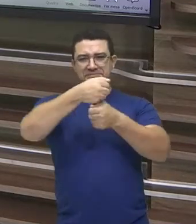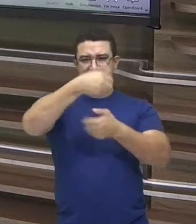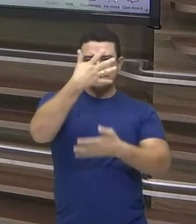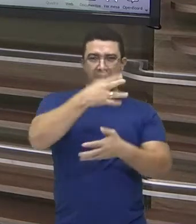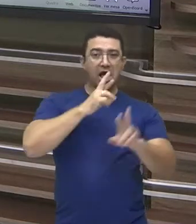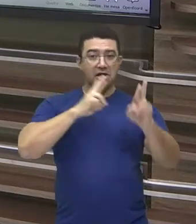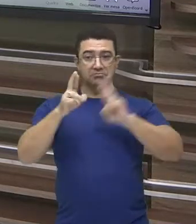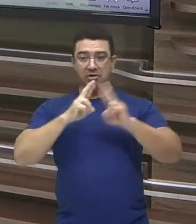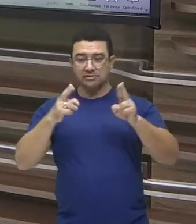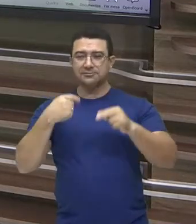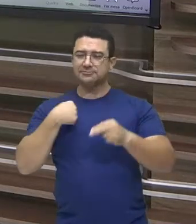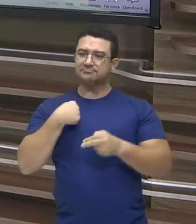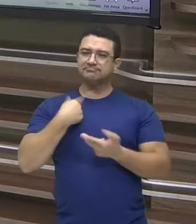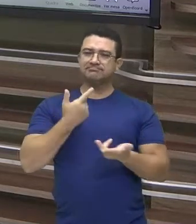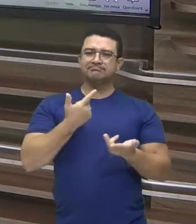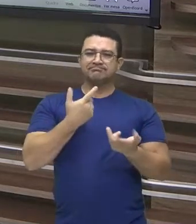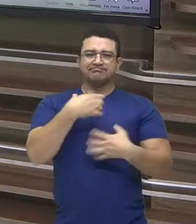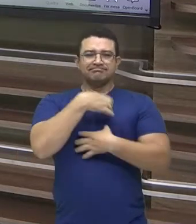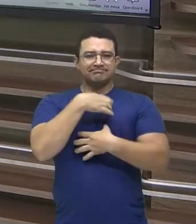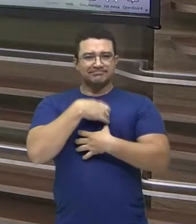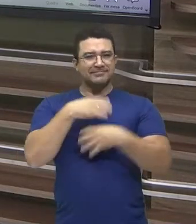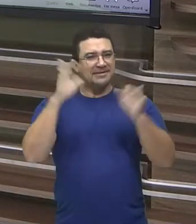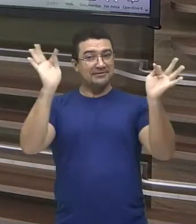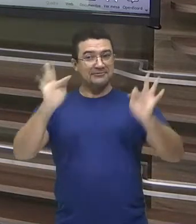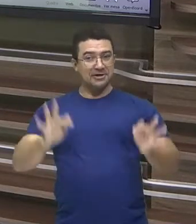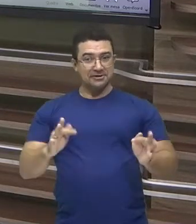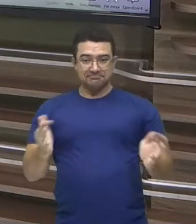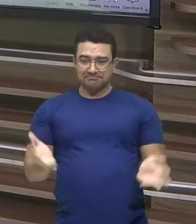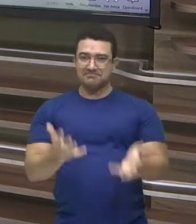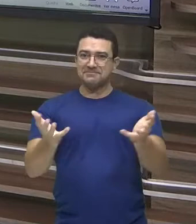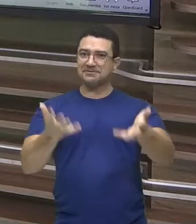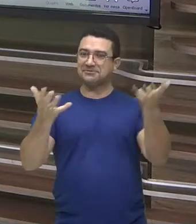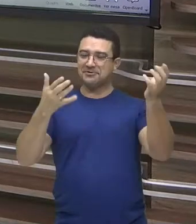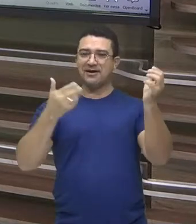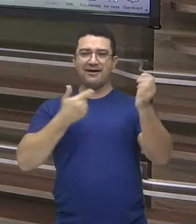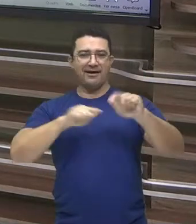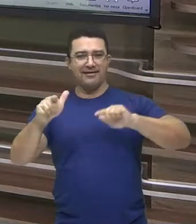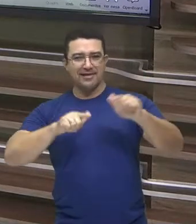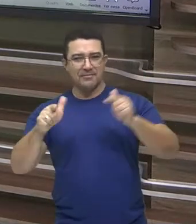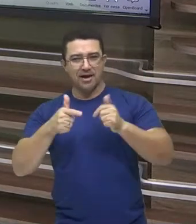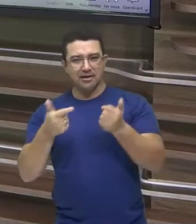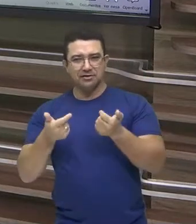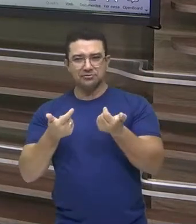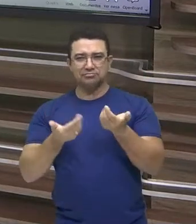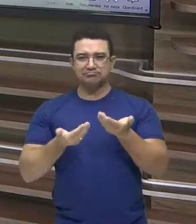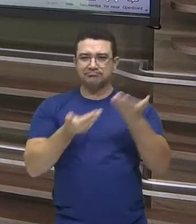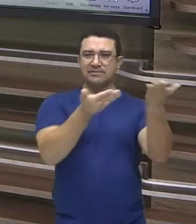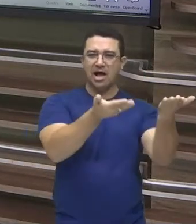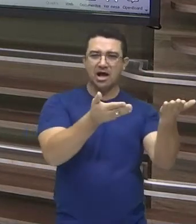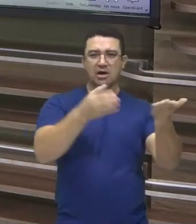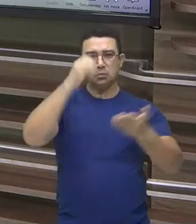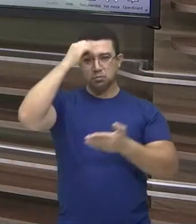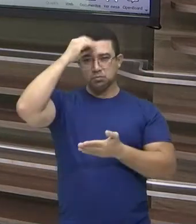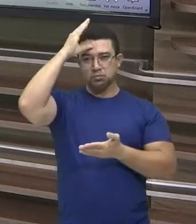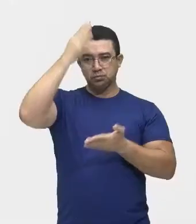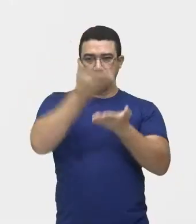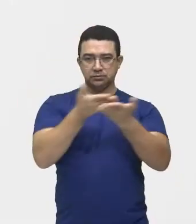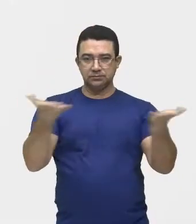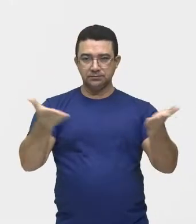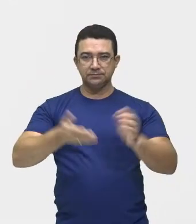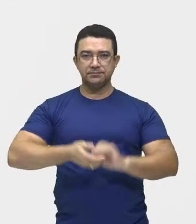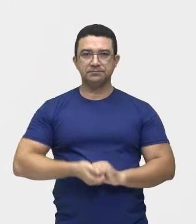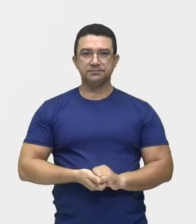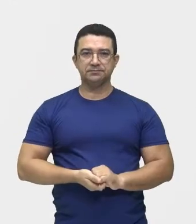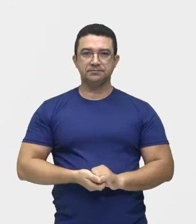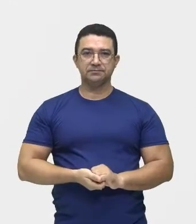professor muito feliz. Isso motiva a gente a continuar trabalhando para levar conhecimento para vocês. Questão 22 na tela para a